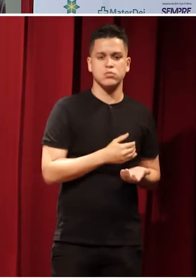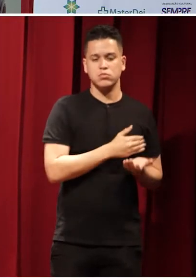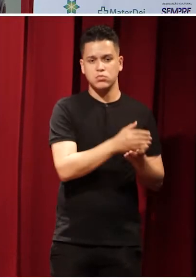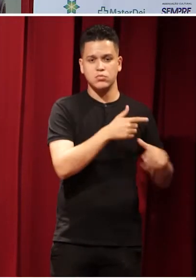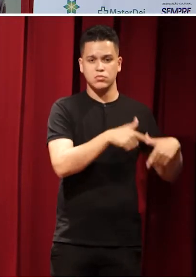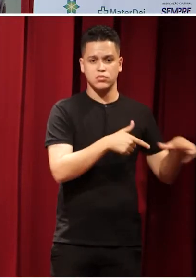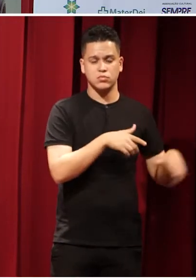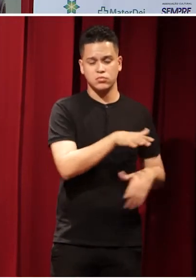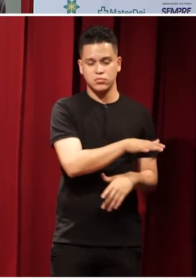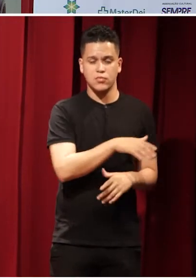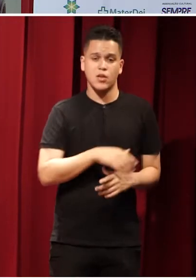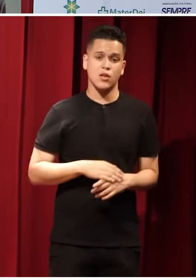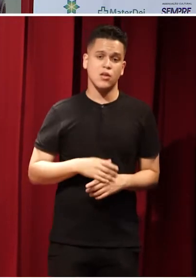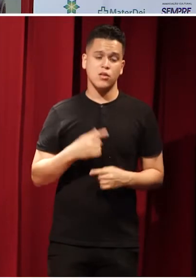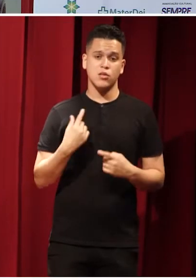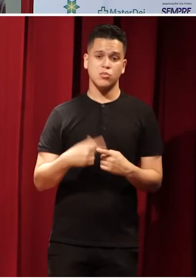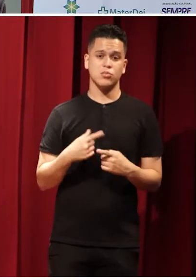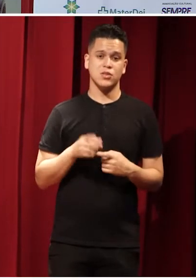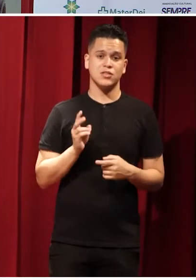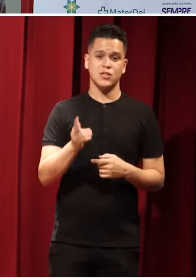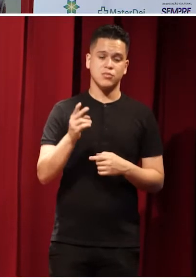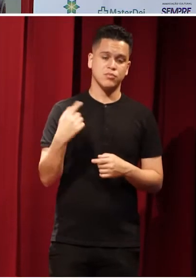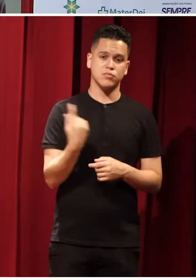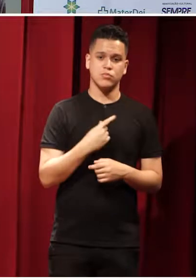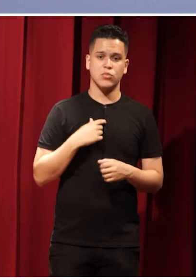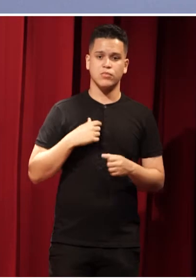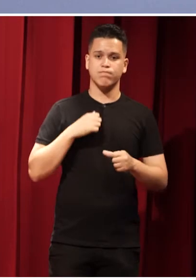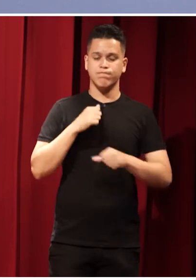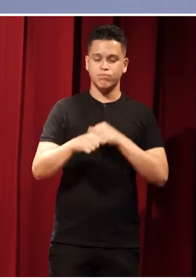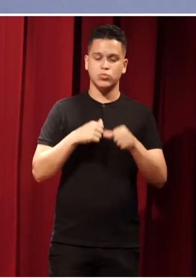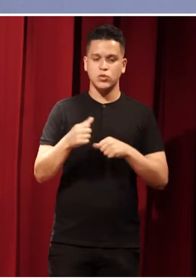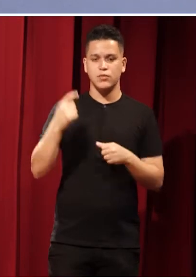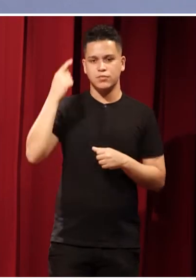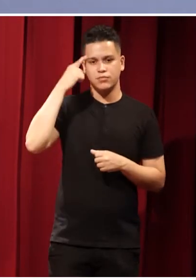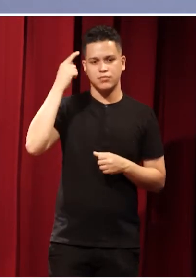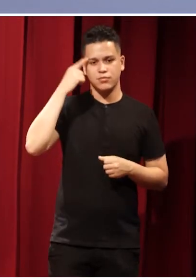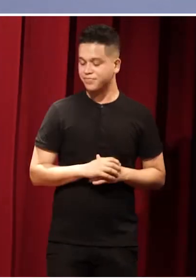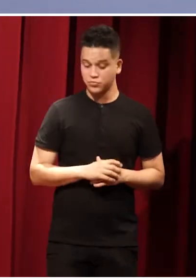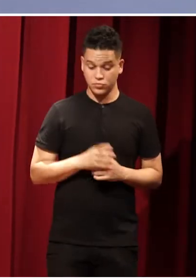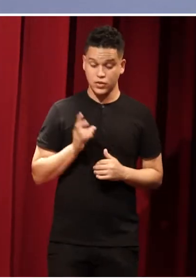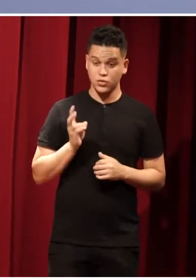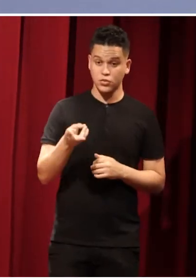essas políticas atuais de profunda destruição.